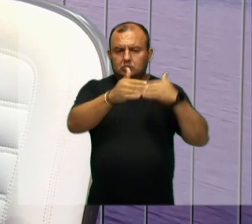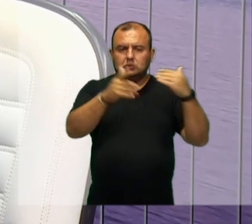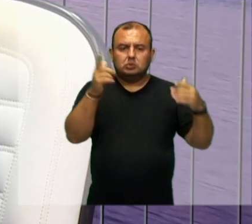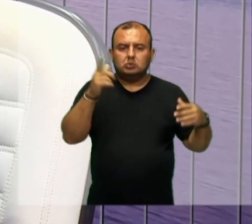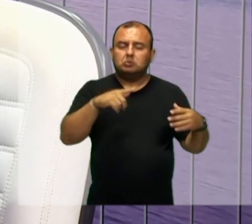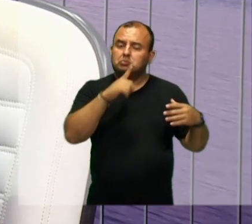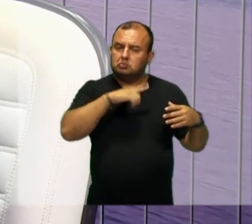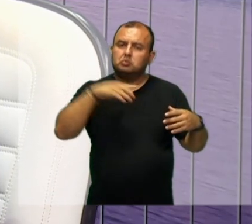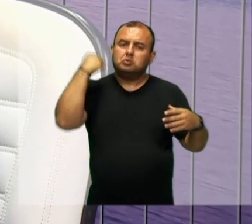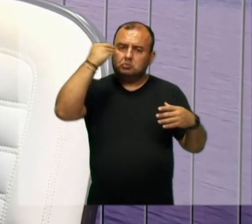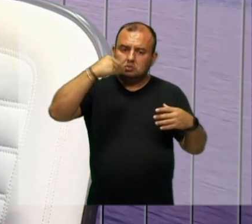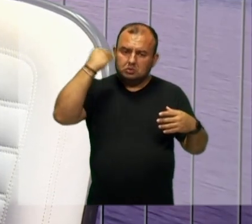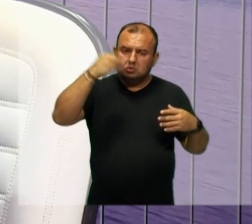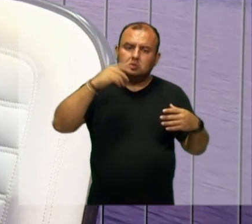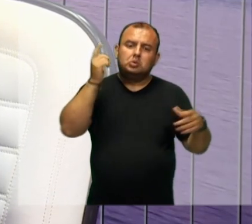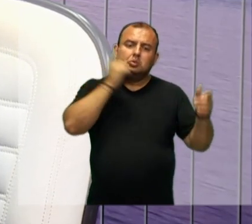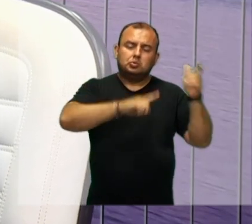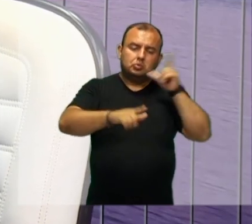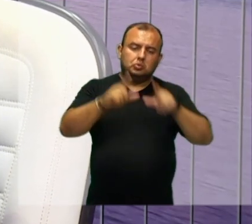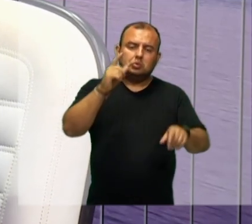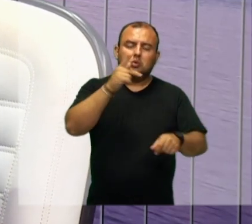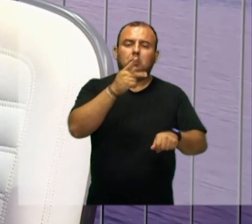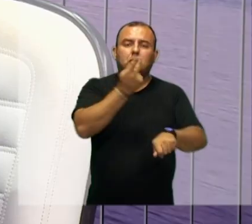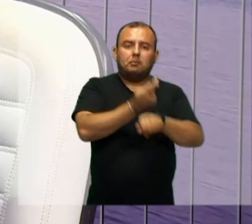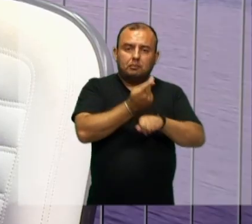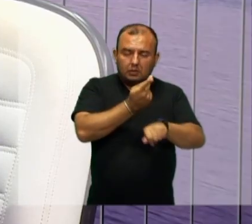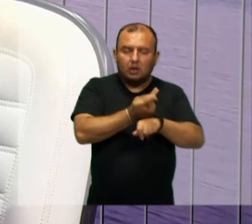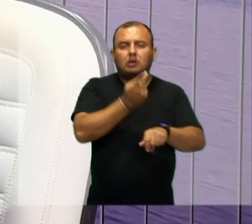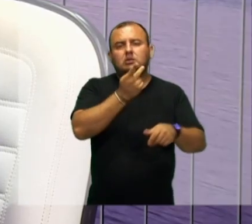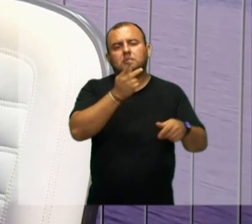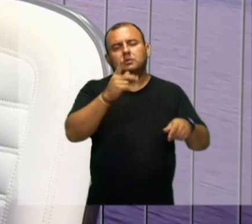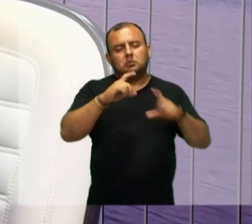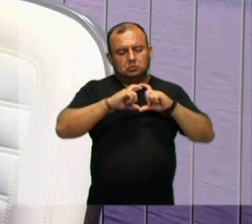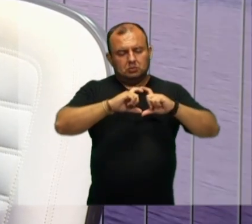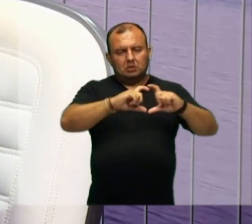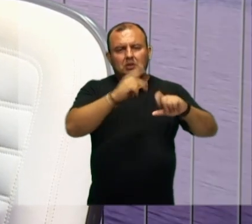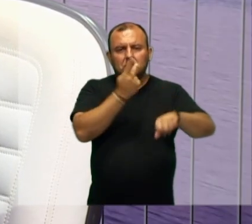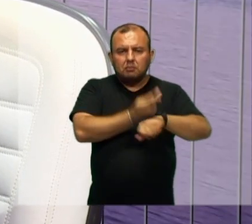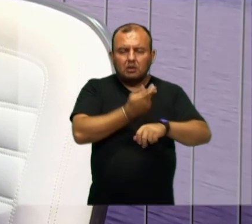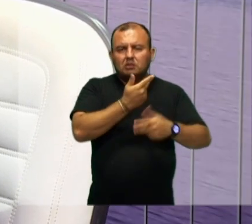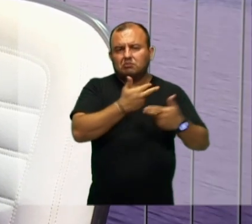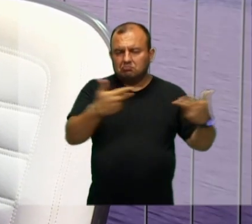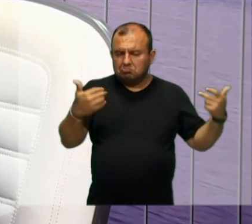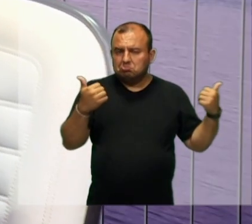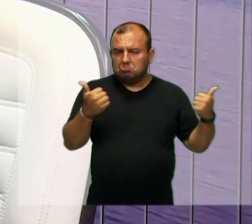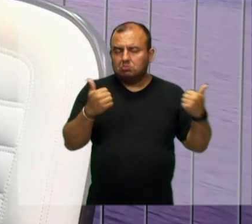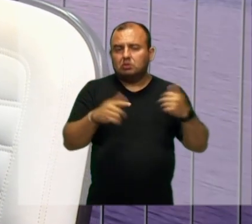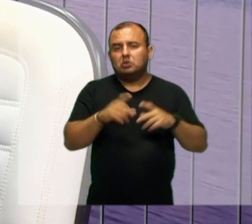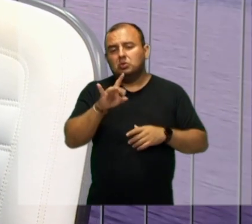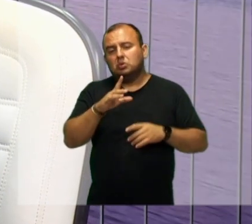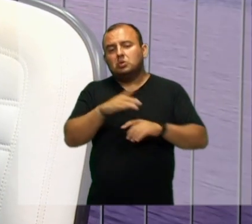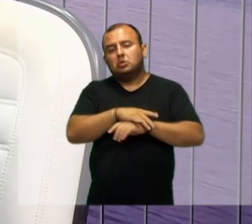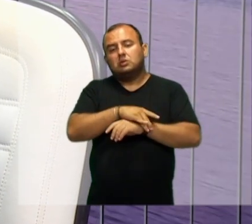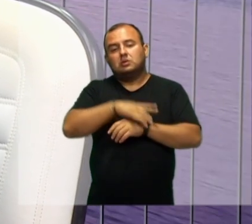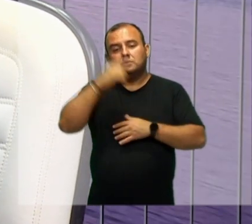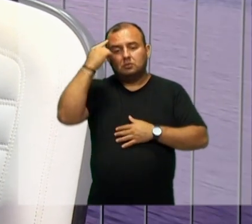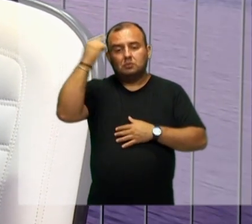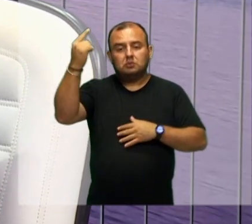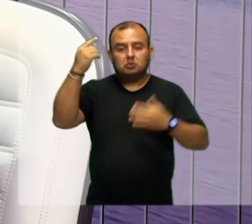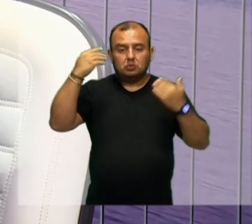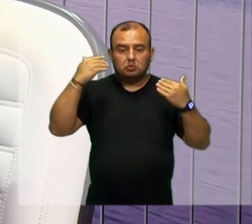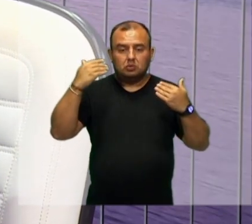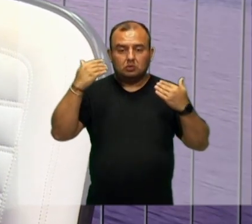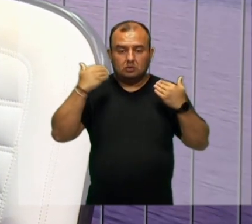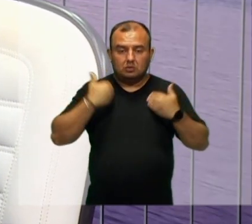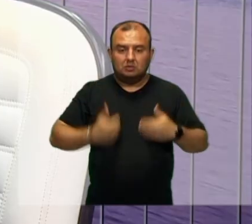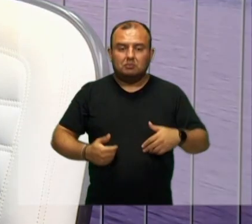seu peso, 3 Jogos Paralímpicos, medalha de prata no Parapan, Mundial. Só que eu comecei a ser lembrado pelo meu corpo que eu